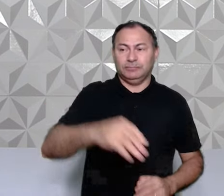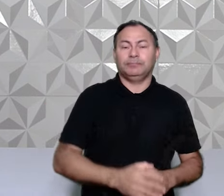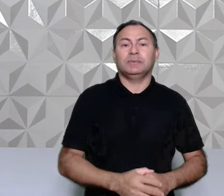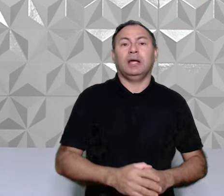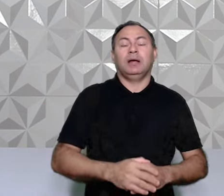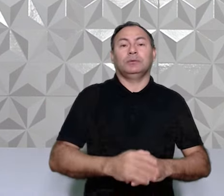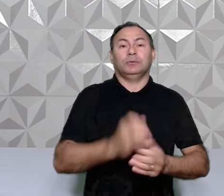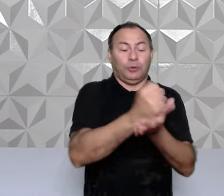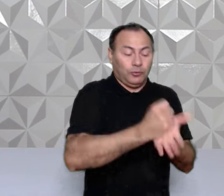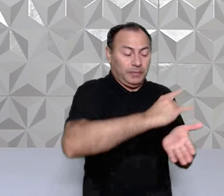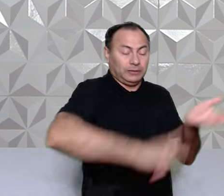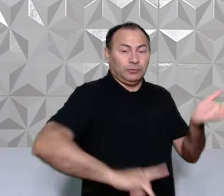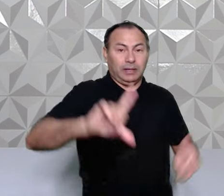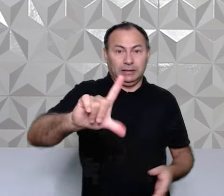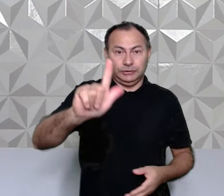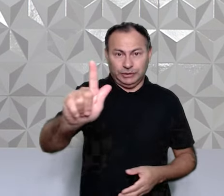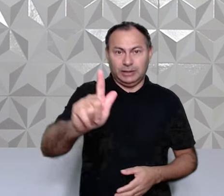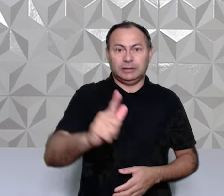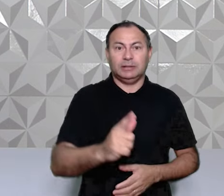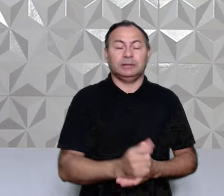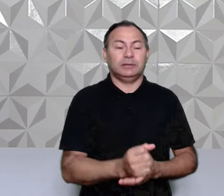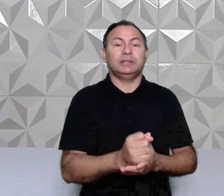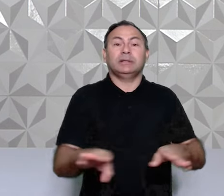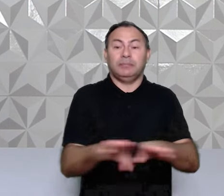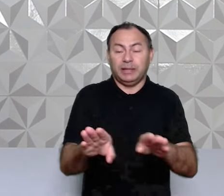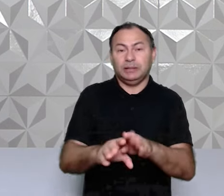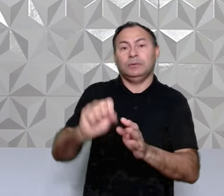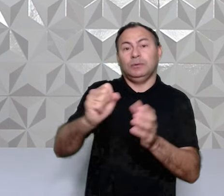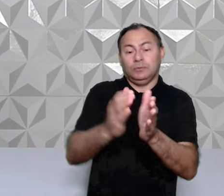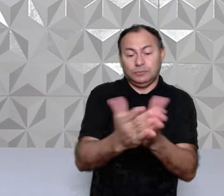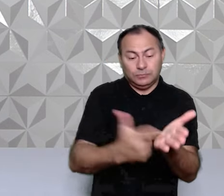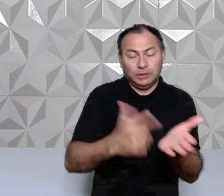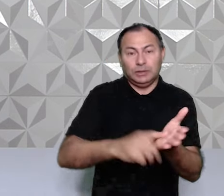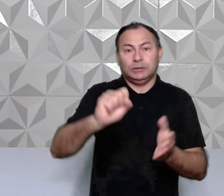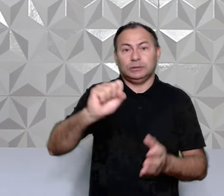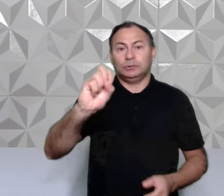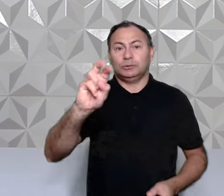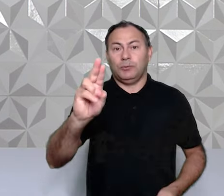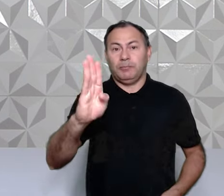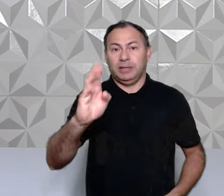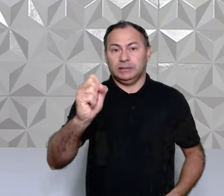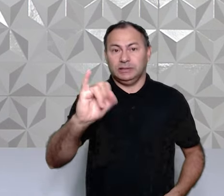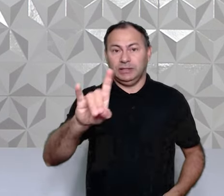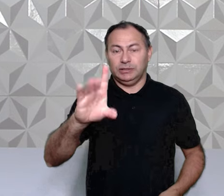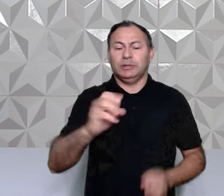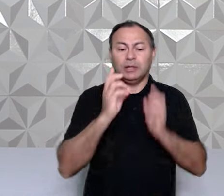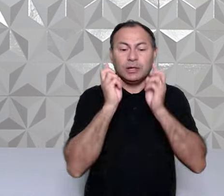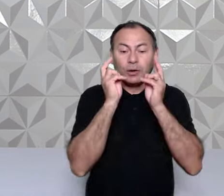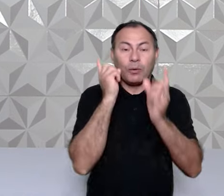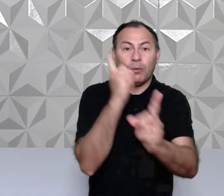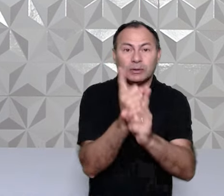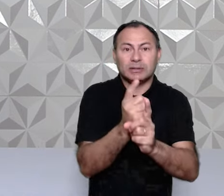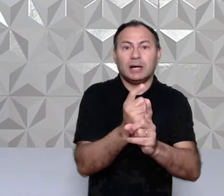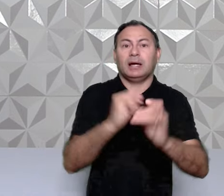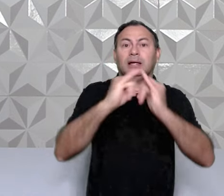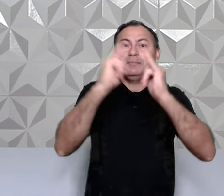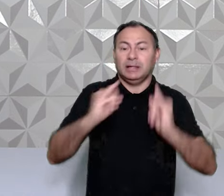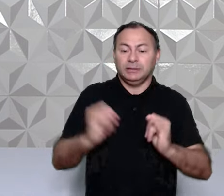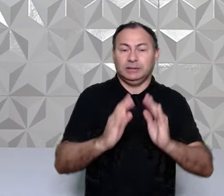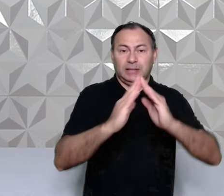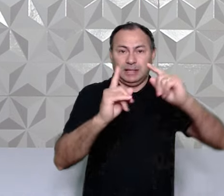Gentium, neste subsídio, você vai encontrar muitas imagens da igreja, né? A